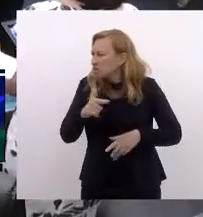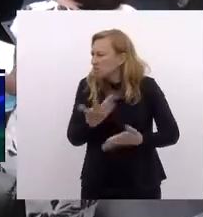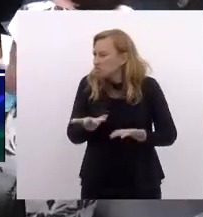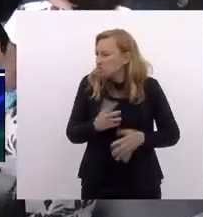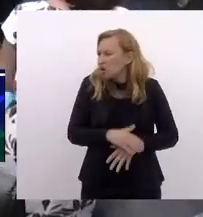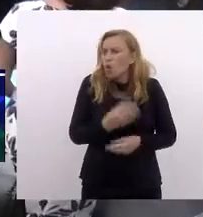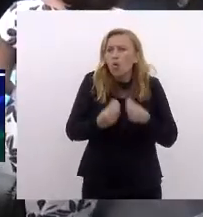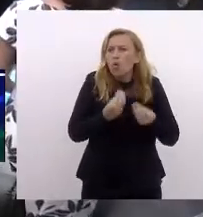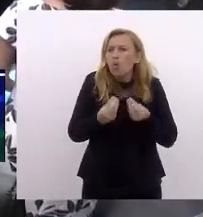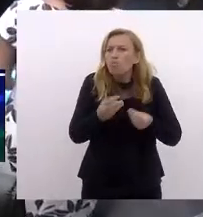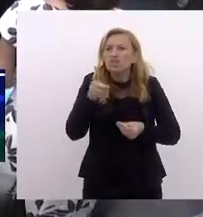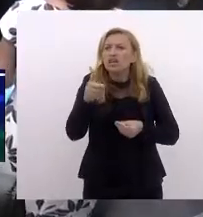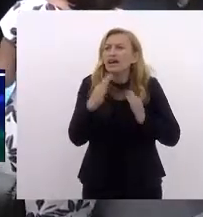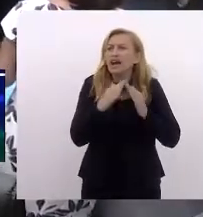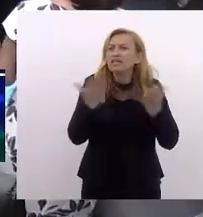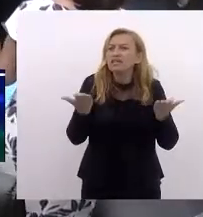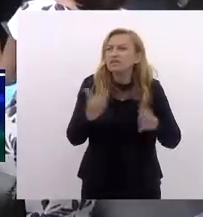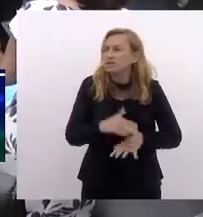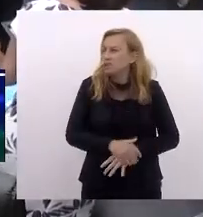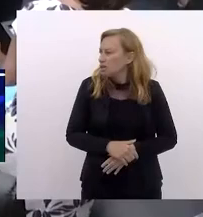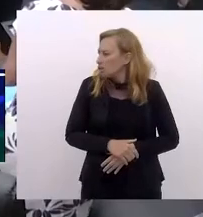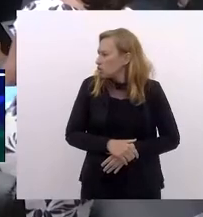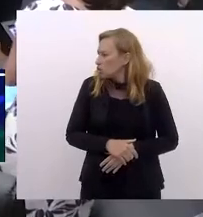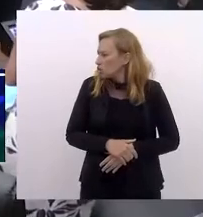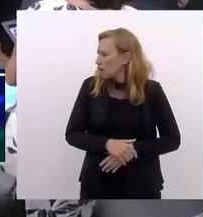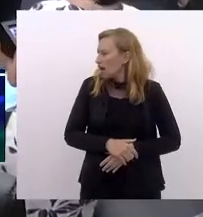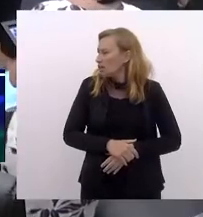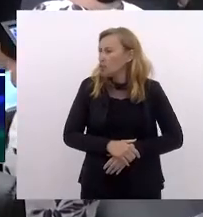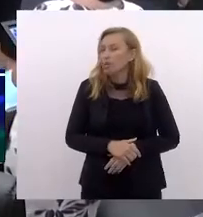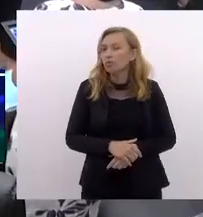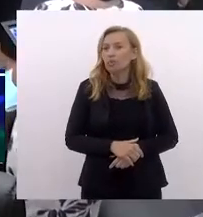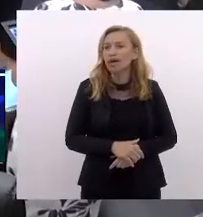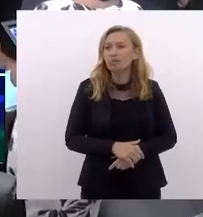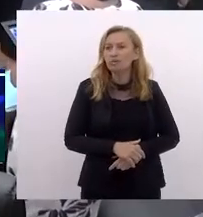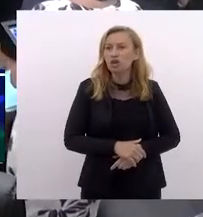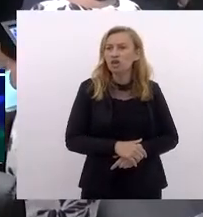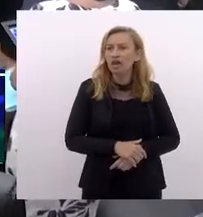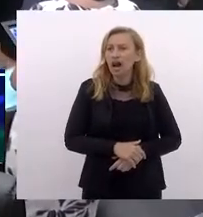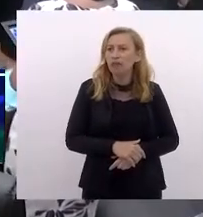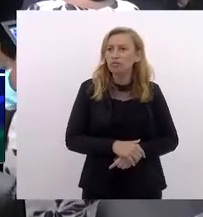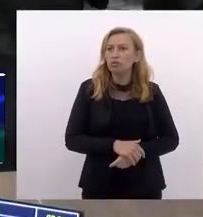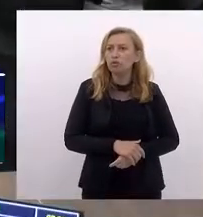como é que você faz em casa E aí